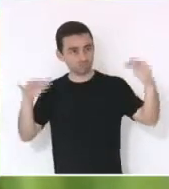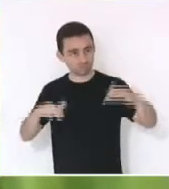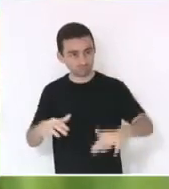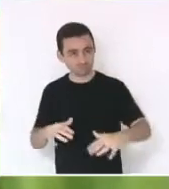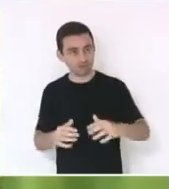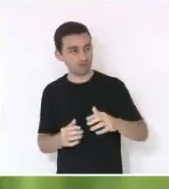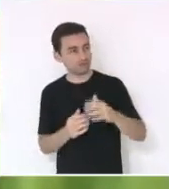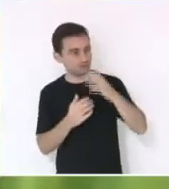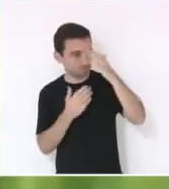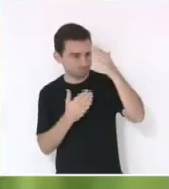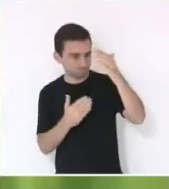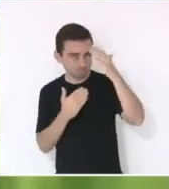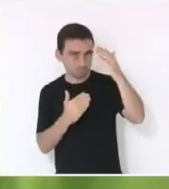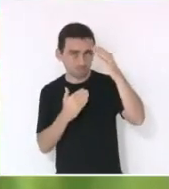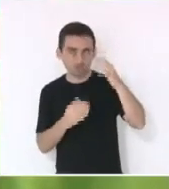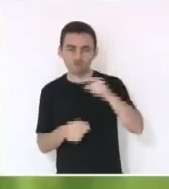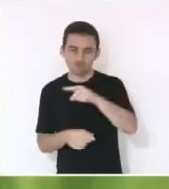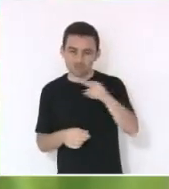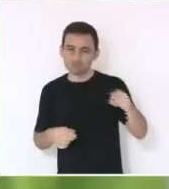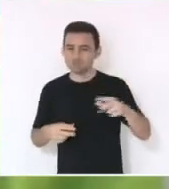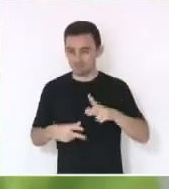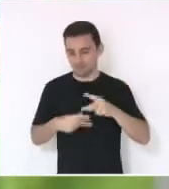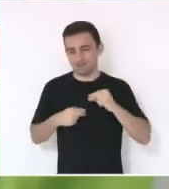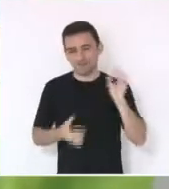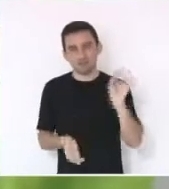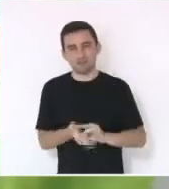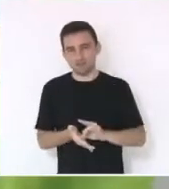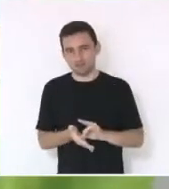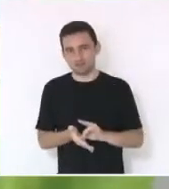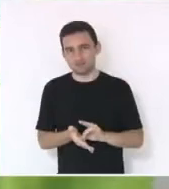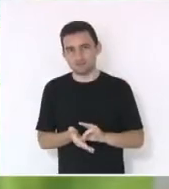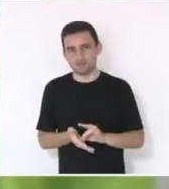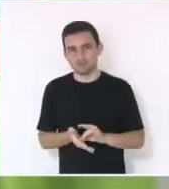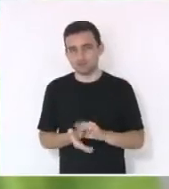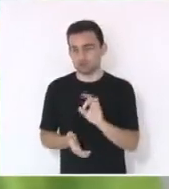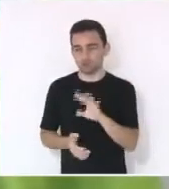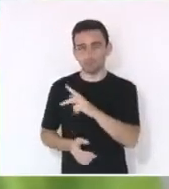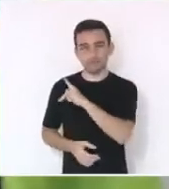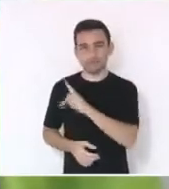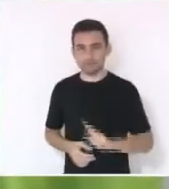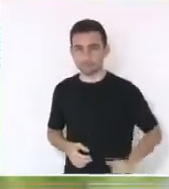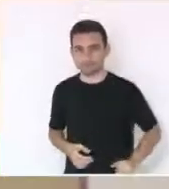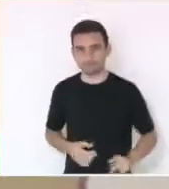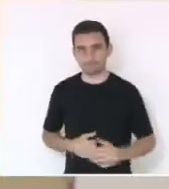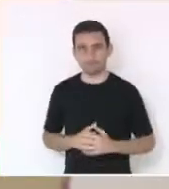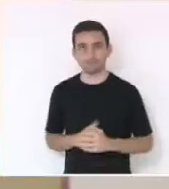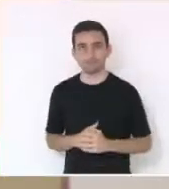realmente mereceram a homenagem. Era isso, senhor presidente.